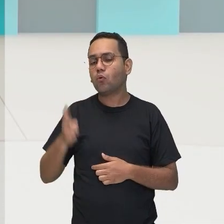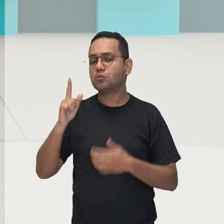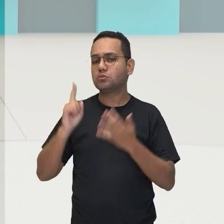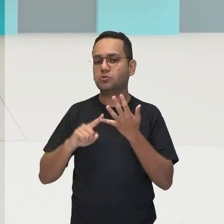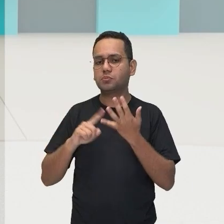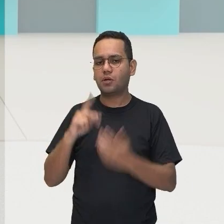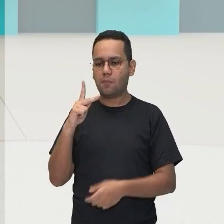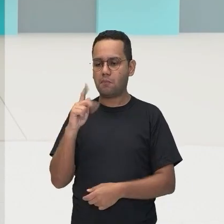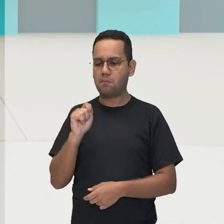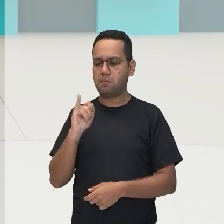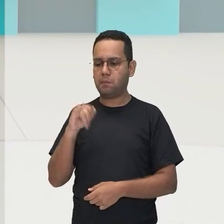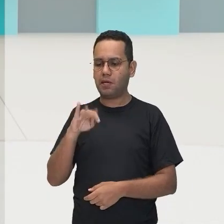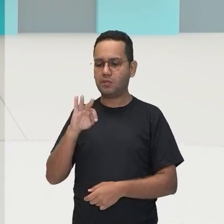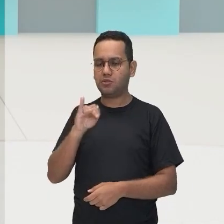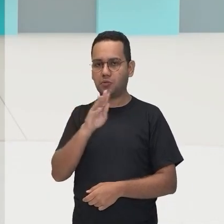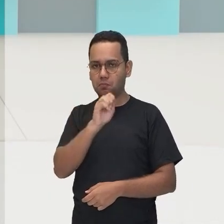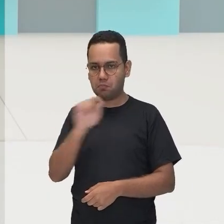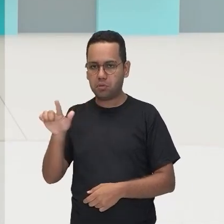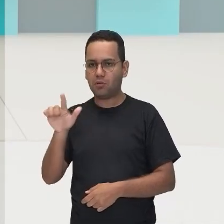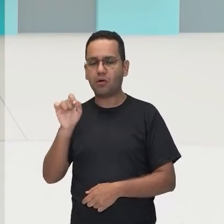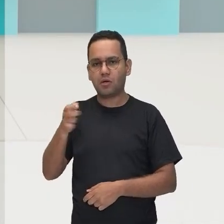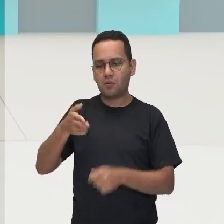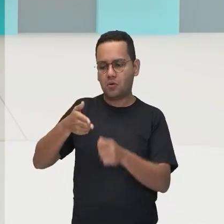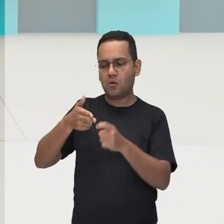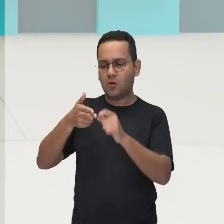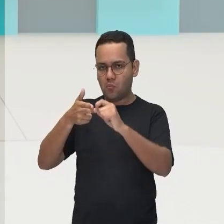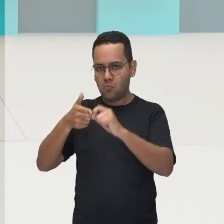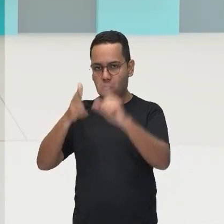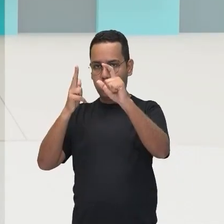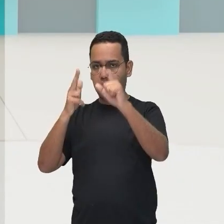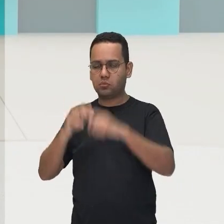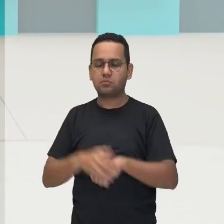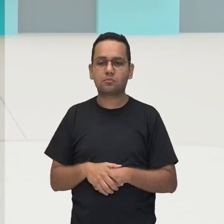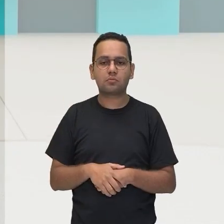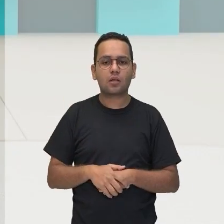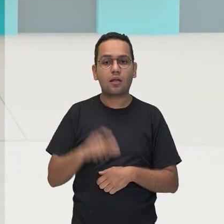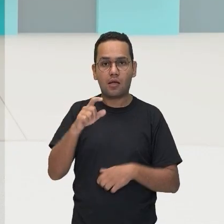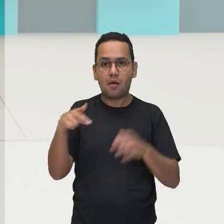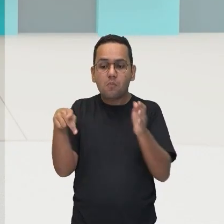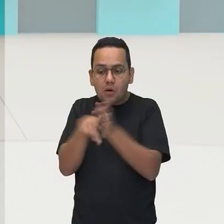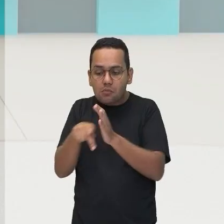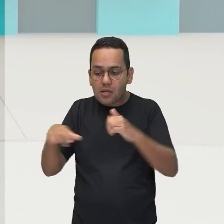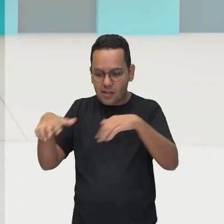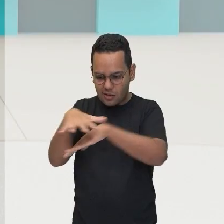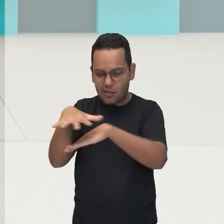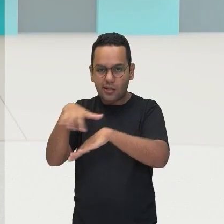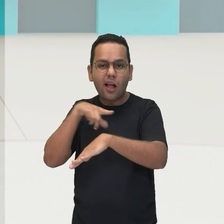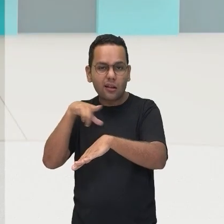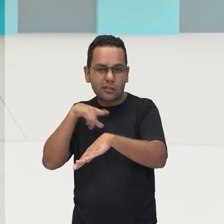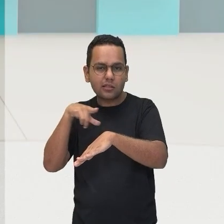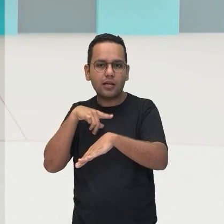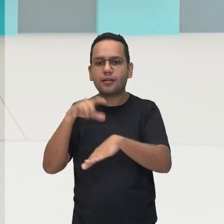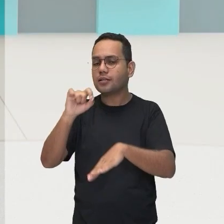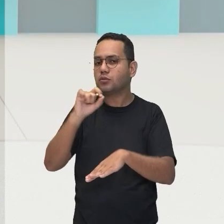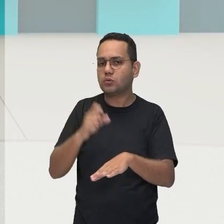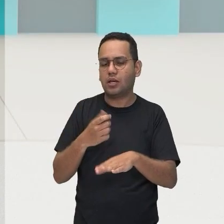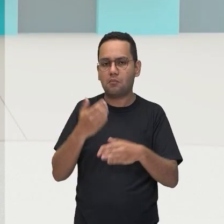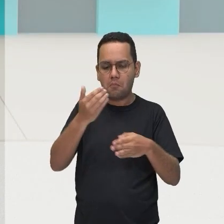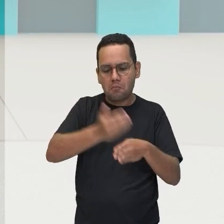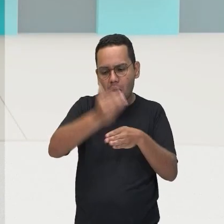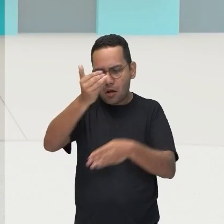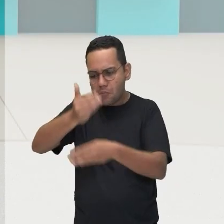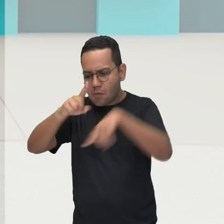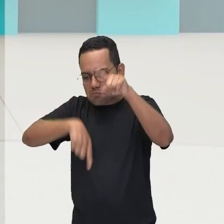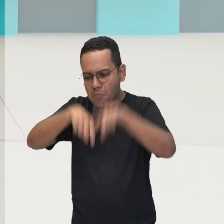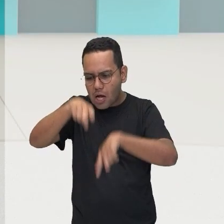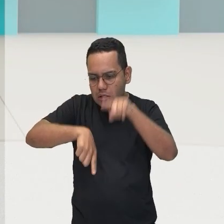uma atividade que acontece ali dentro da cidade, né, onde vai ser colocado ali barreiras, obstáculos, e você vai utilizar